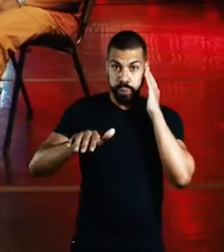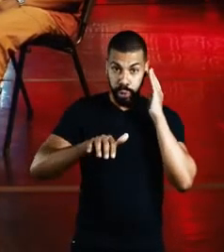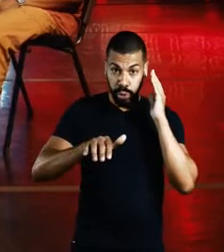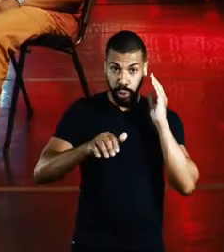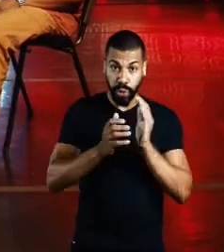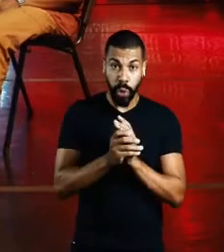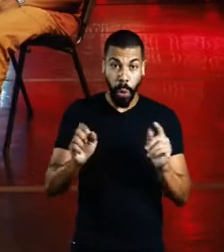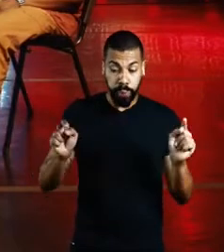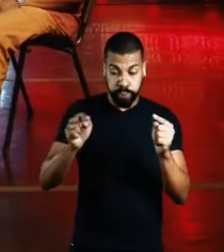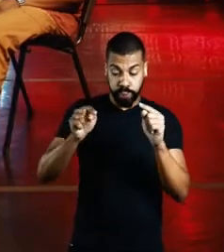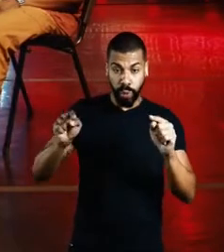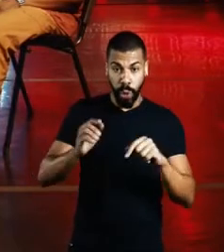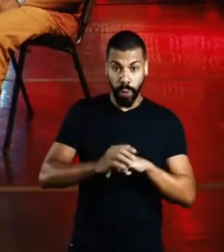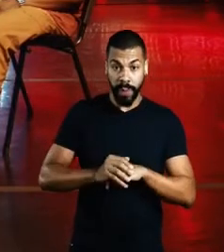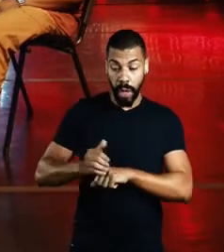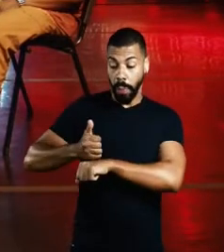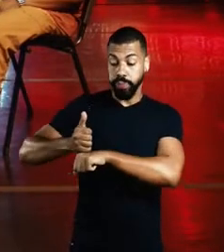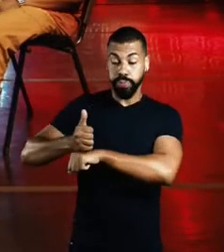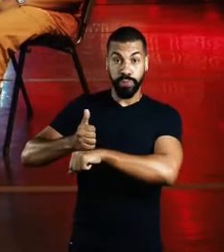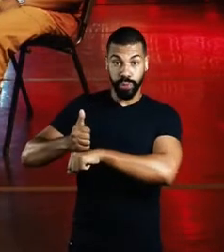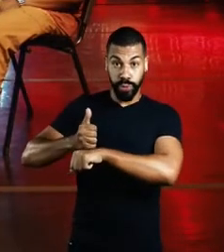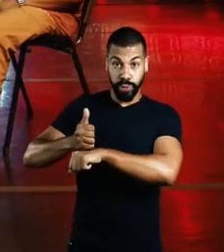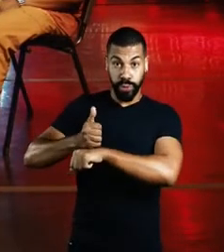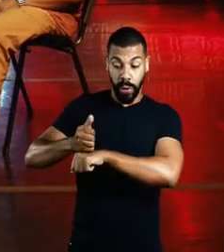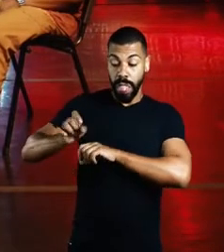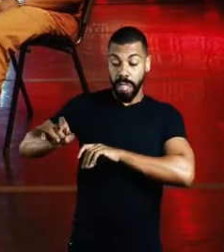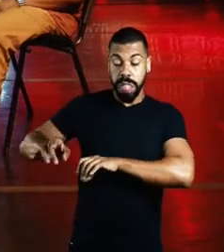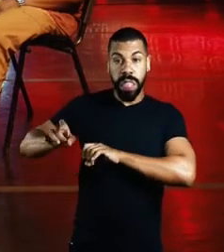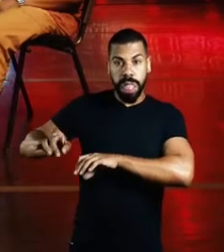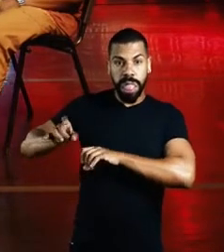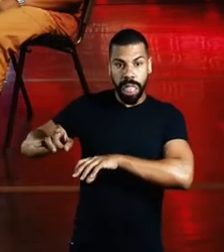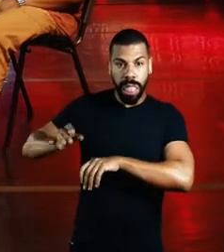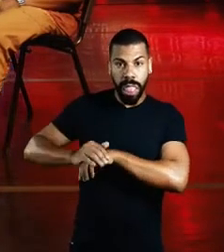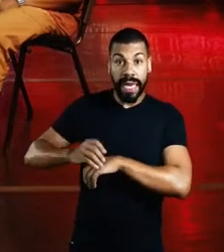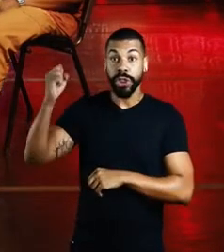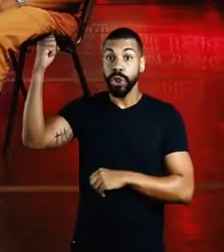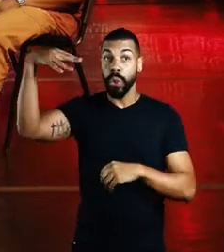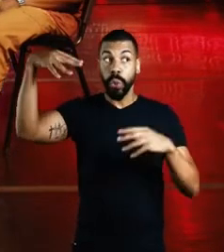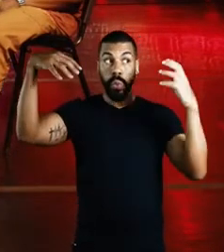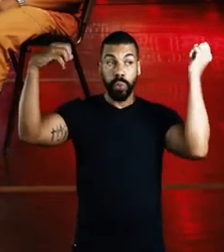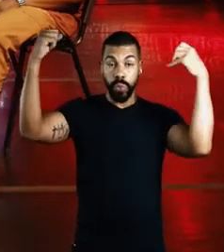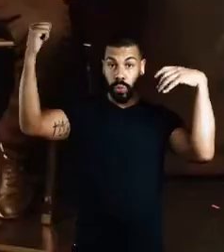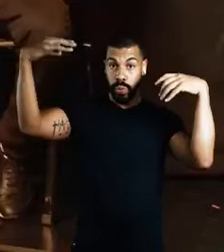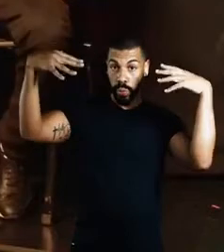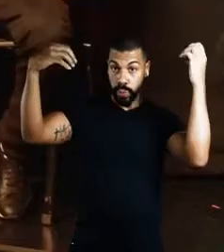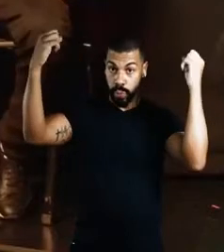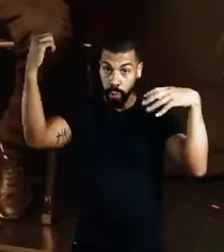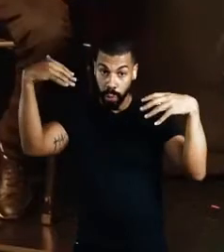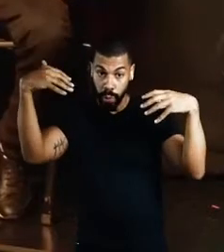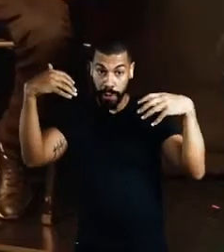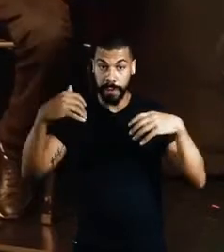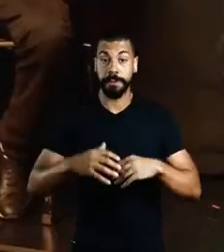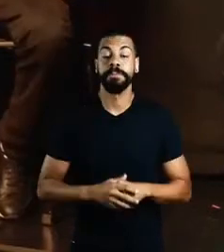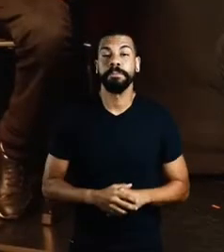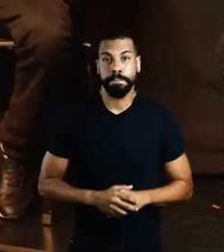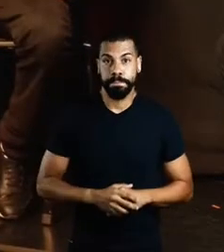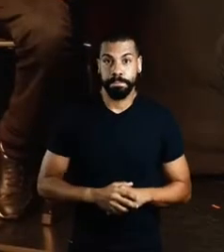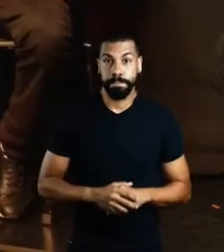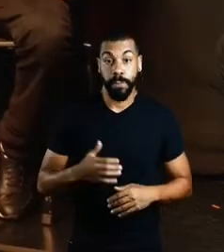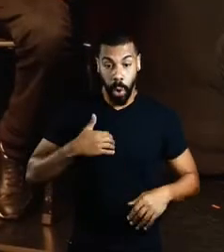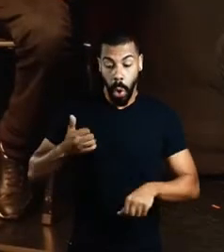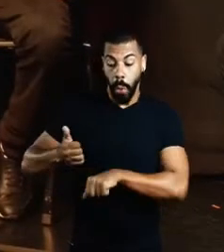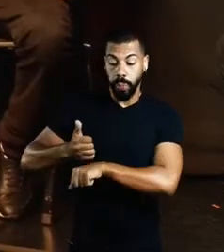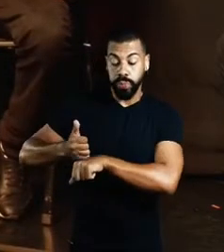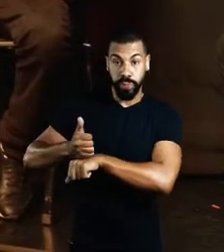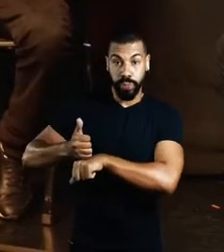rap, eu tenho a minha profissão, né? Que eu sou técnico de som e sou técnico de luz. Hoje eu sou técnico de luz, sou